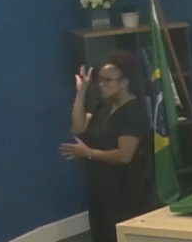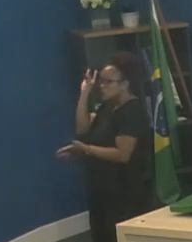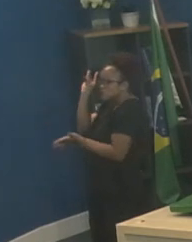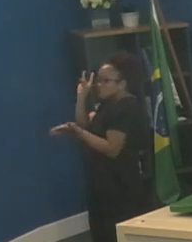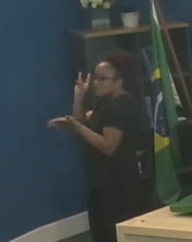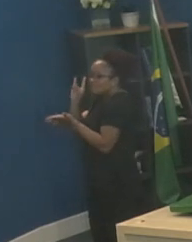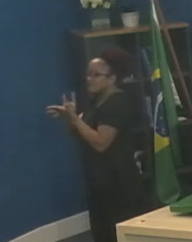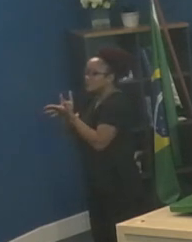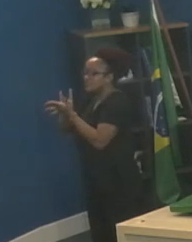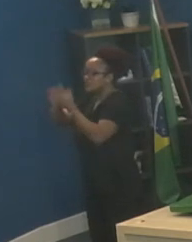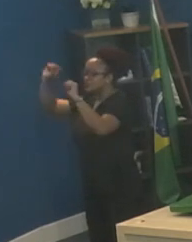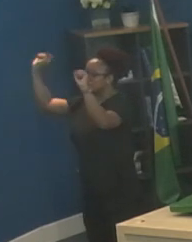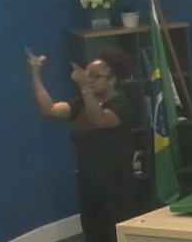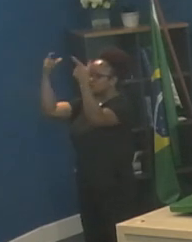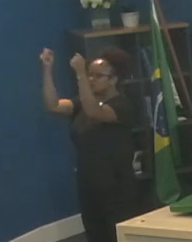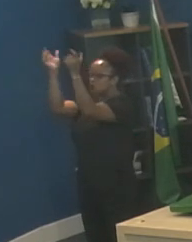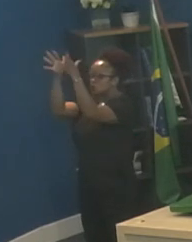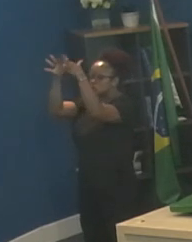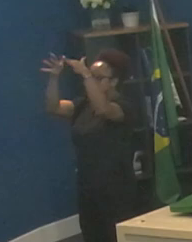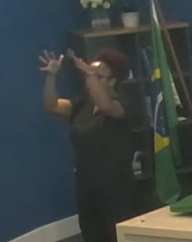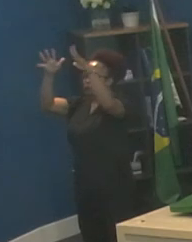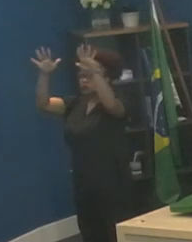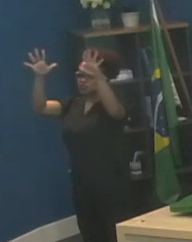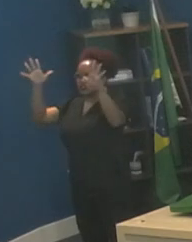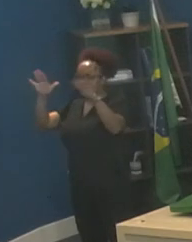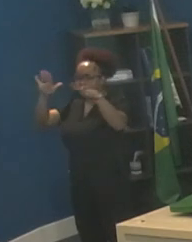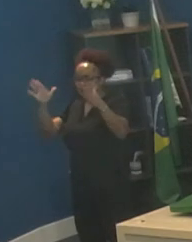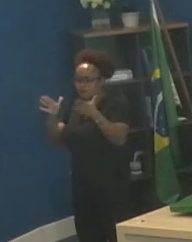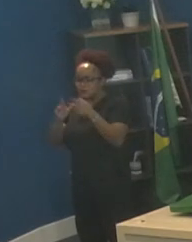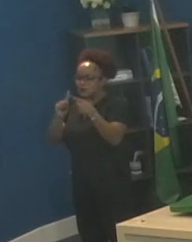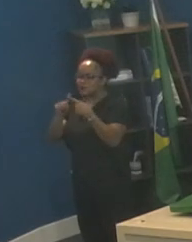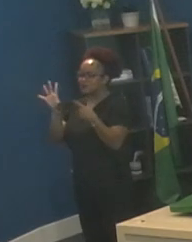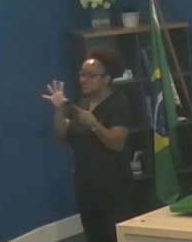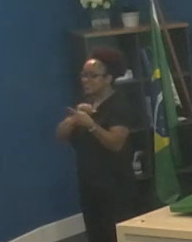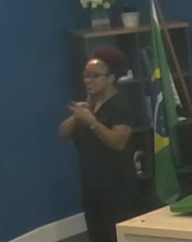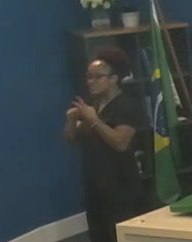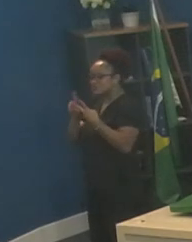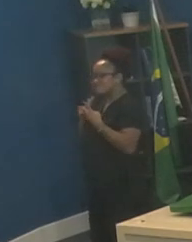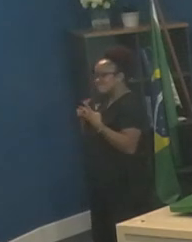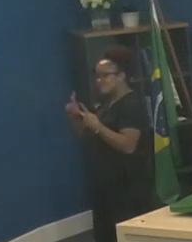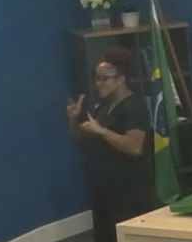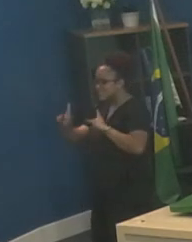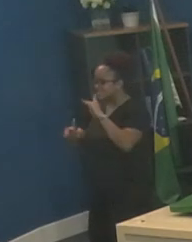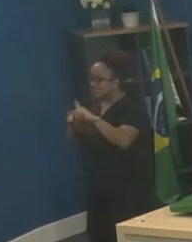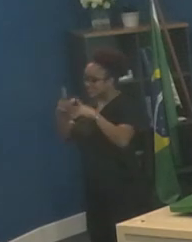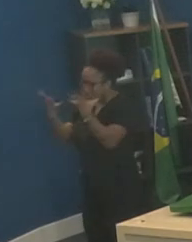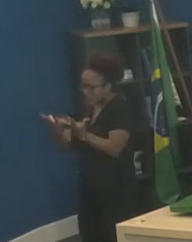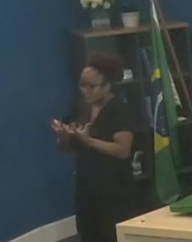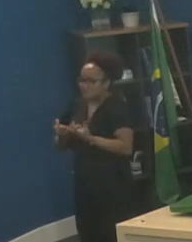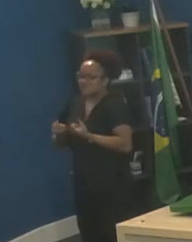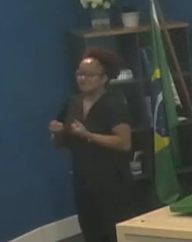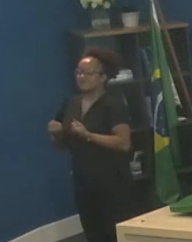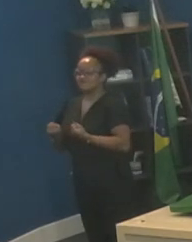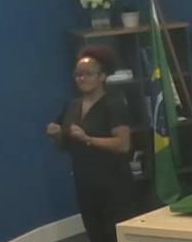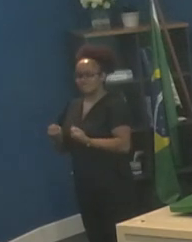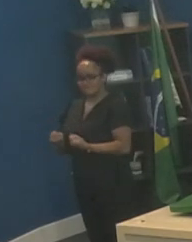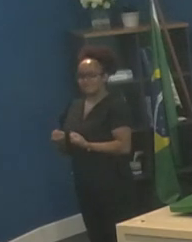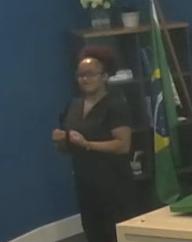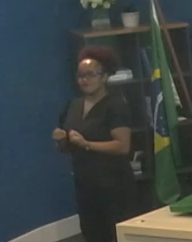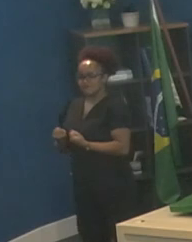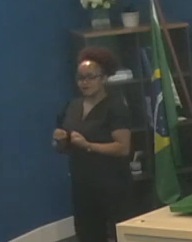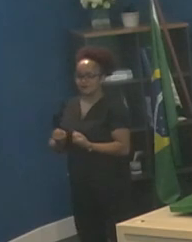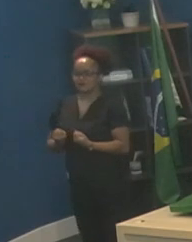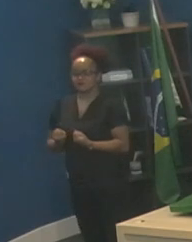um raio vívido de amor e de esperança, a terra